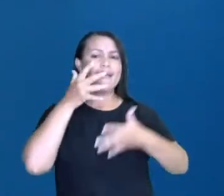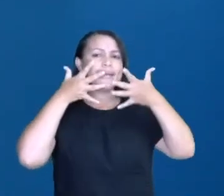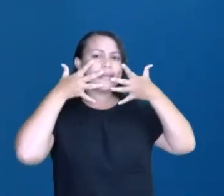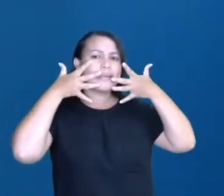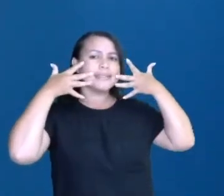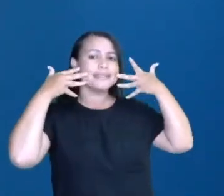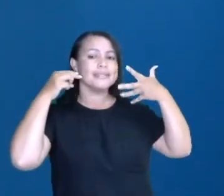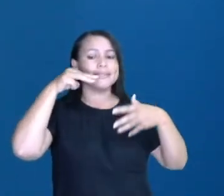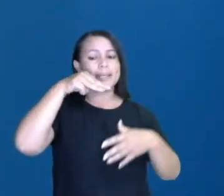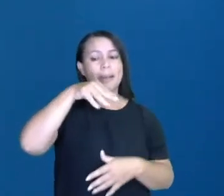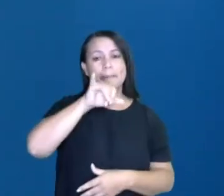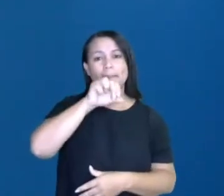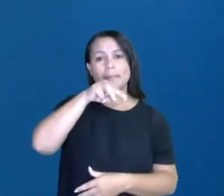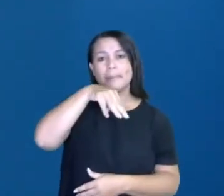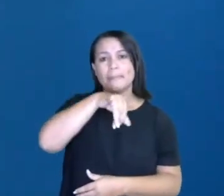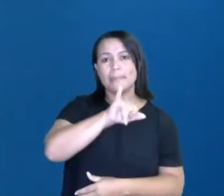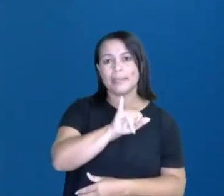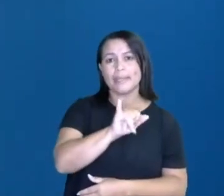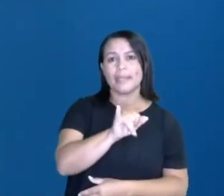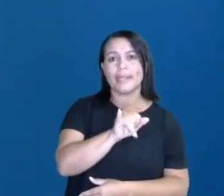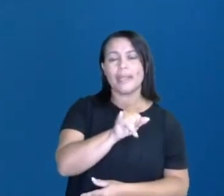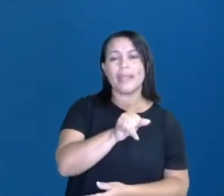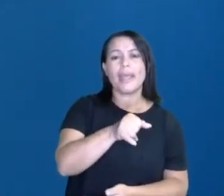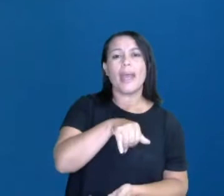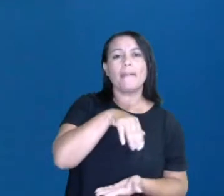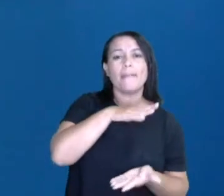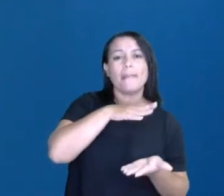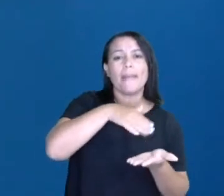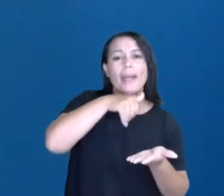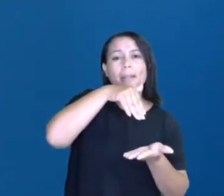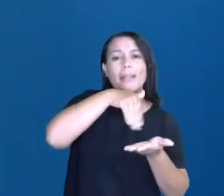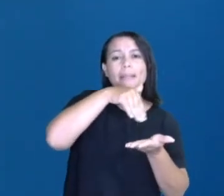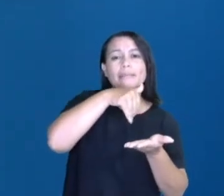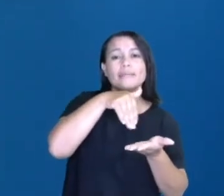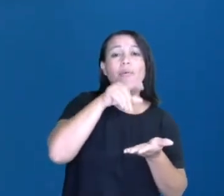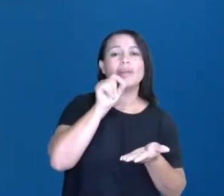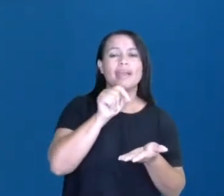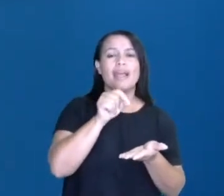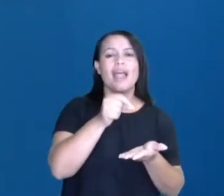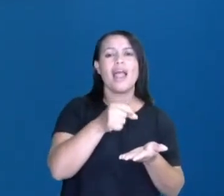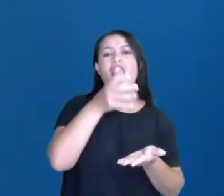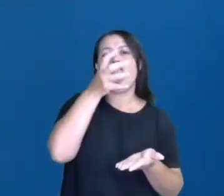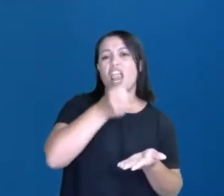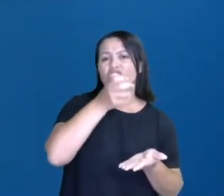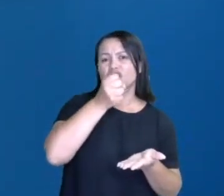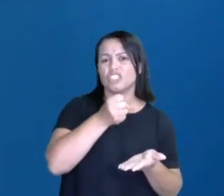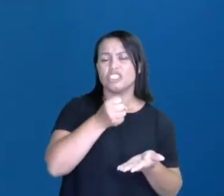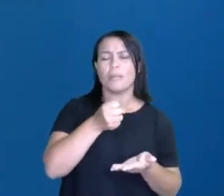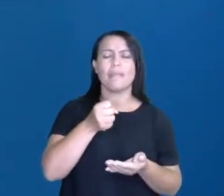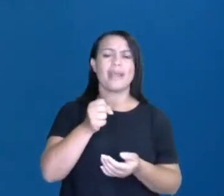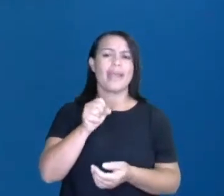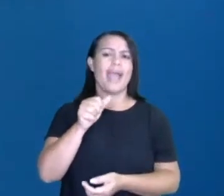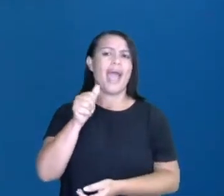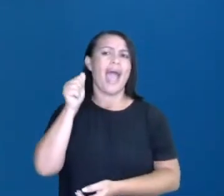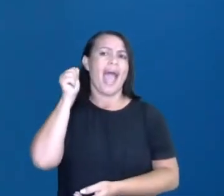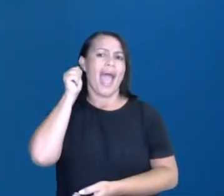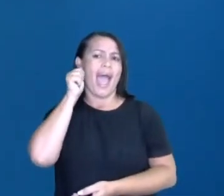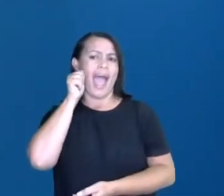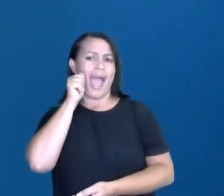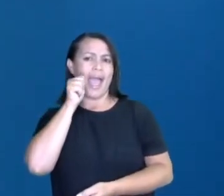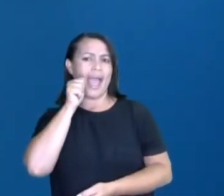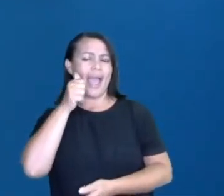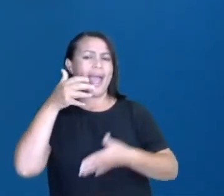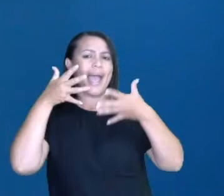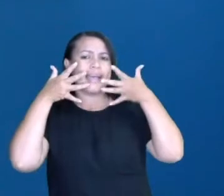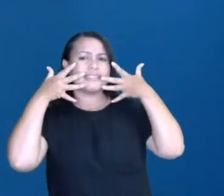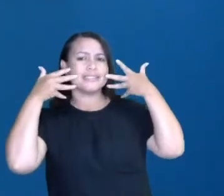Mimi bebeu leite. Se a gente pegar só esse trecho aqui, gatinha Mimi, correto?